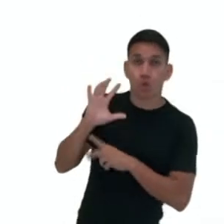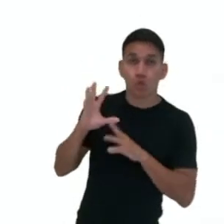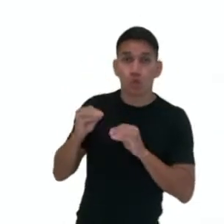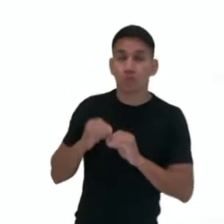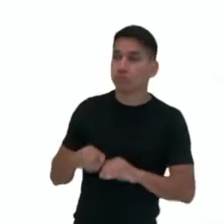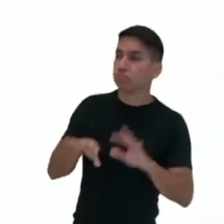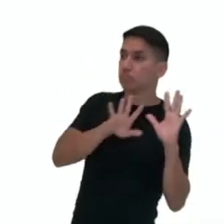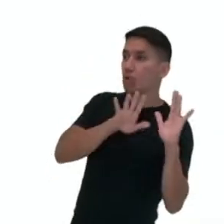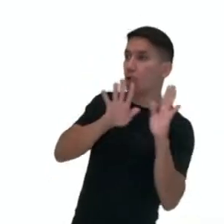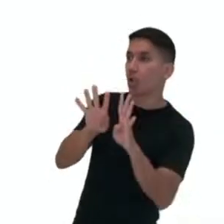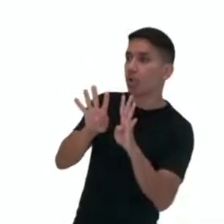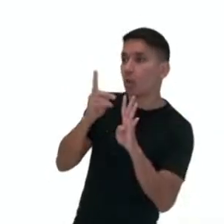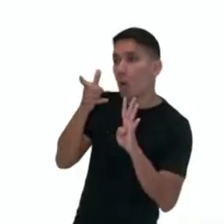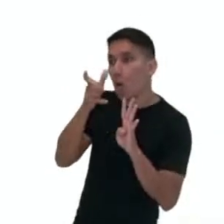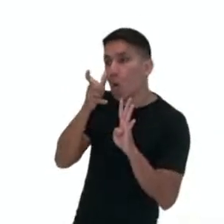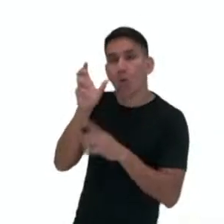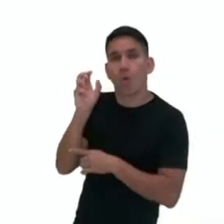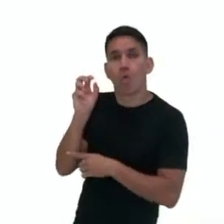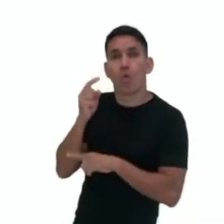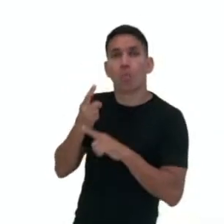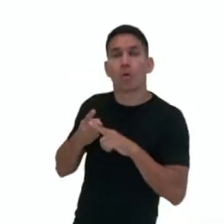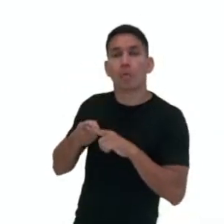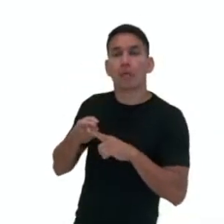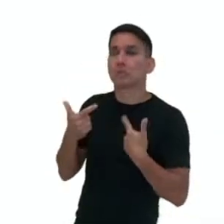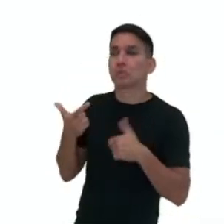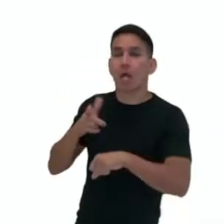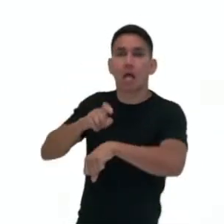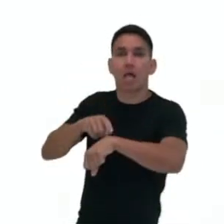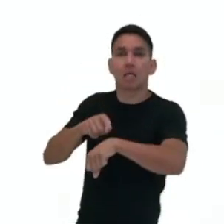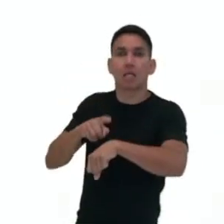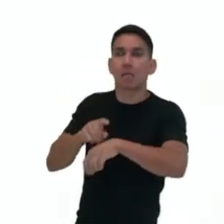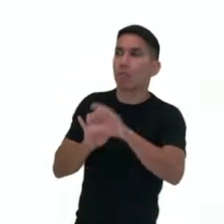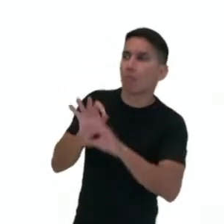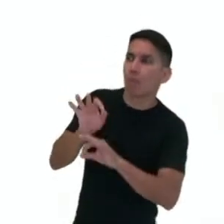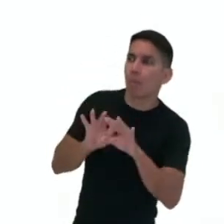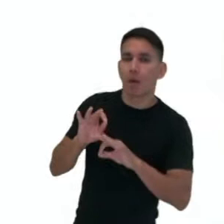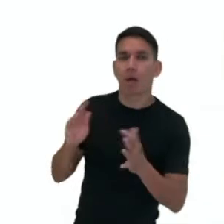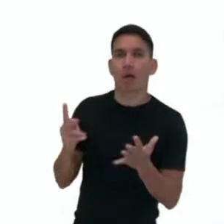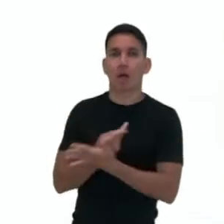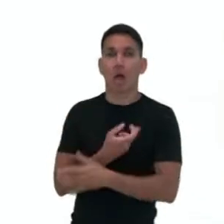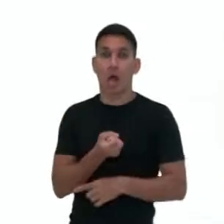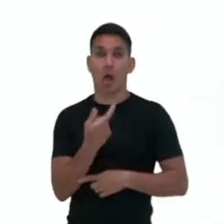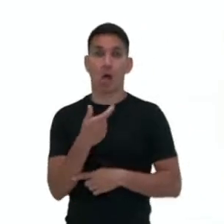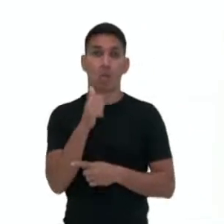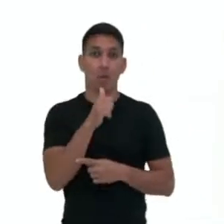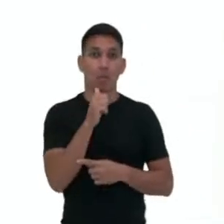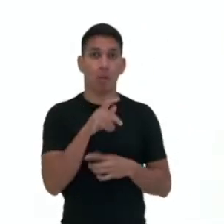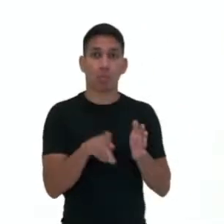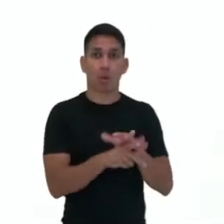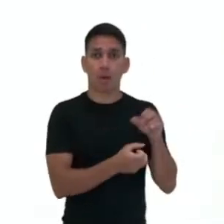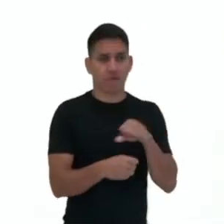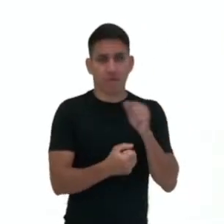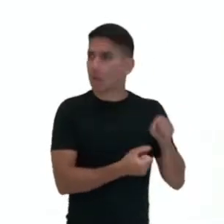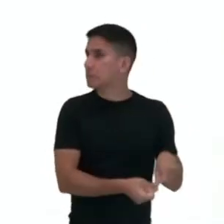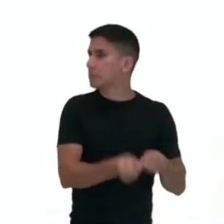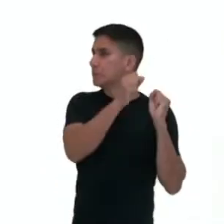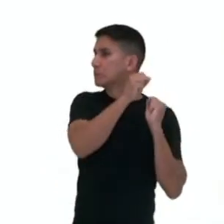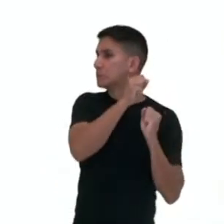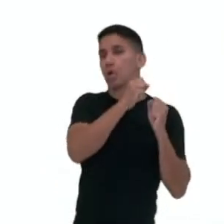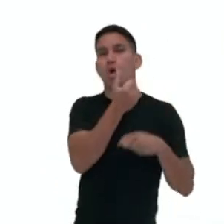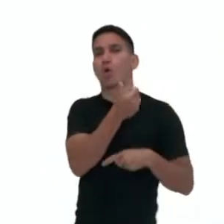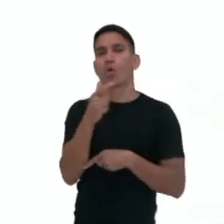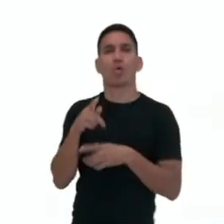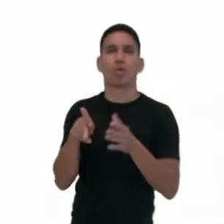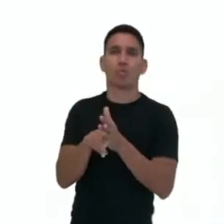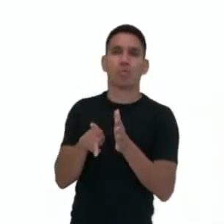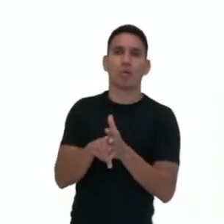porque também nem houvera tempo para montar, e as mulheres, umas empunhando as suas vassouras, outros a sua